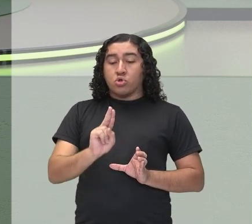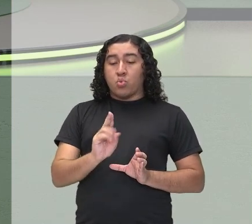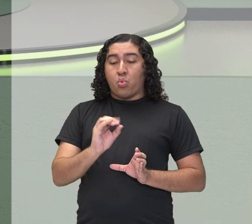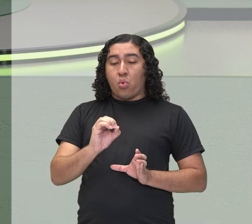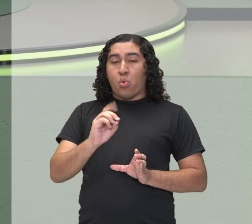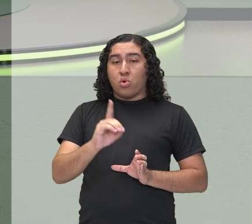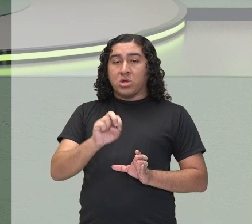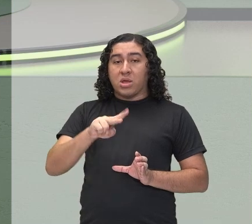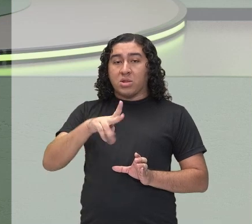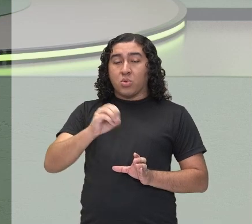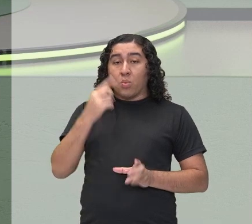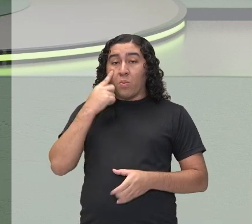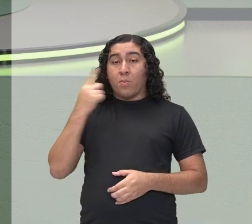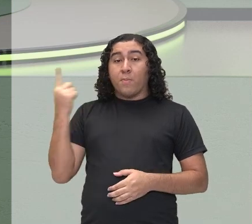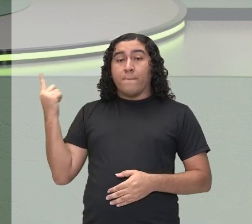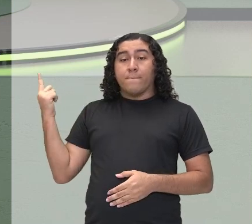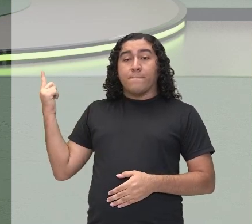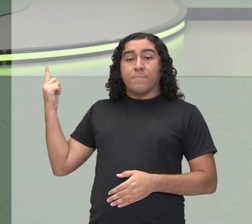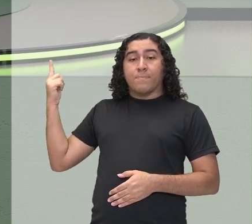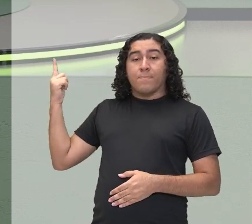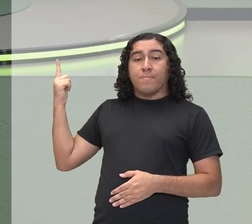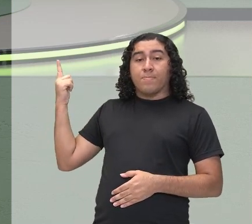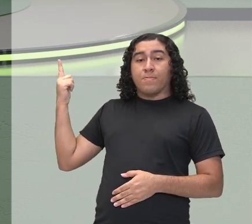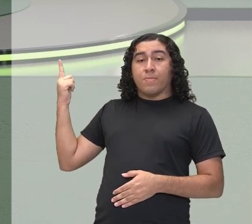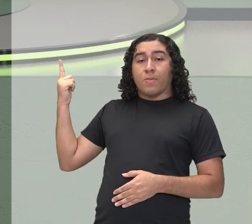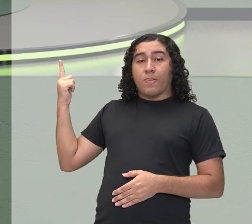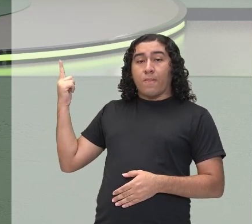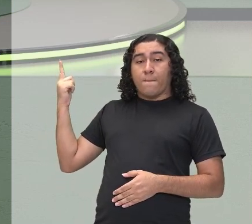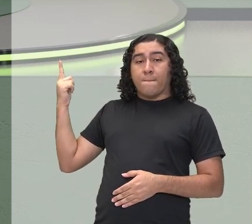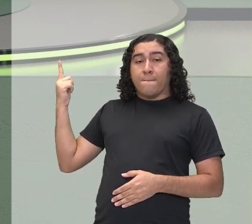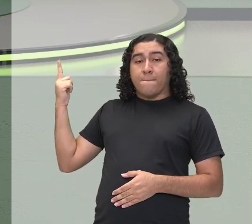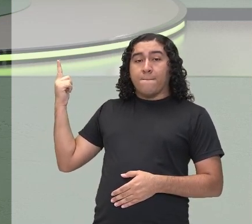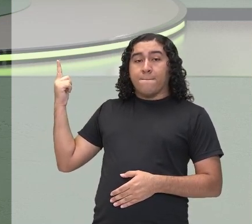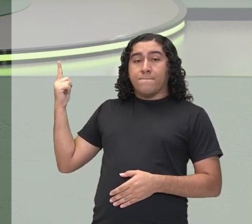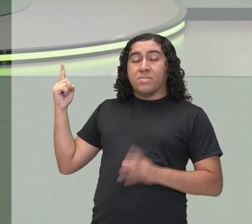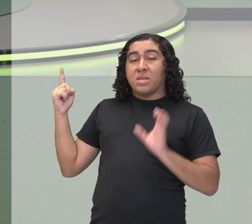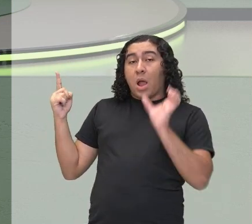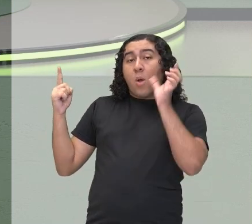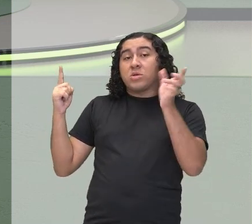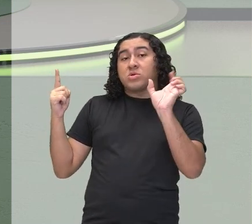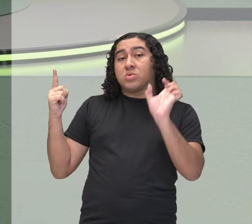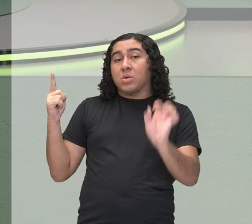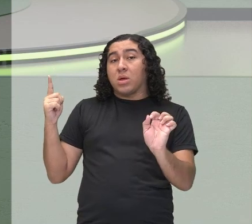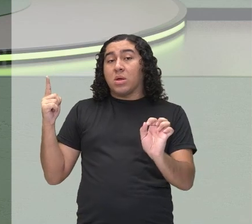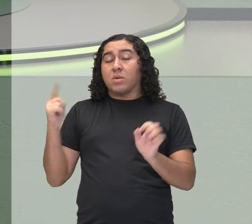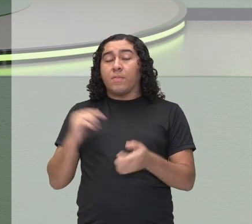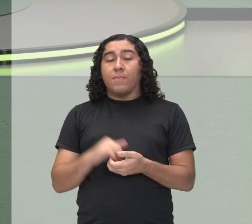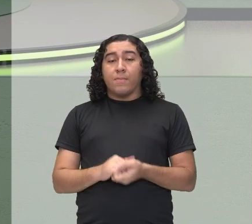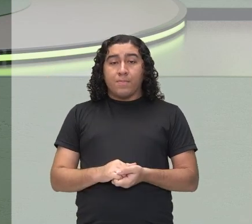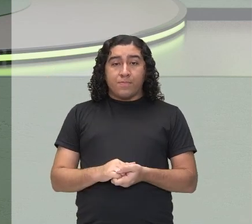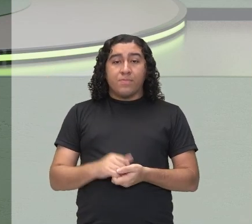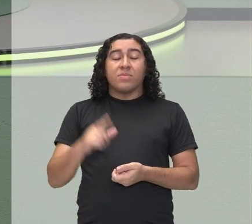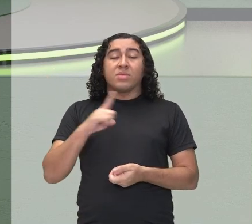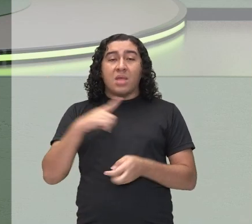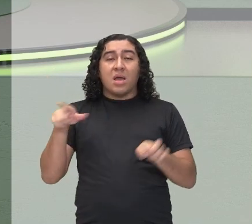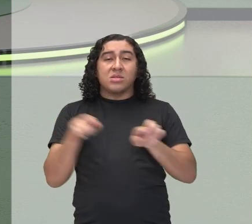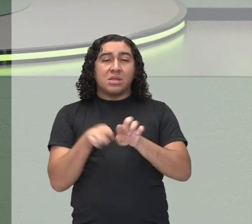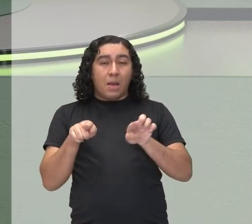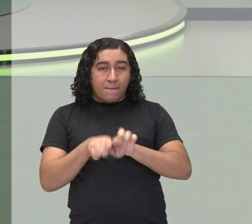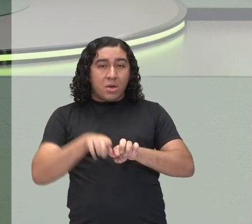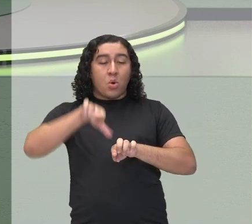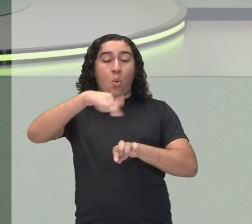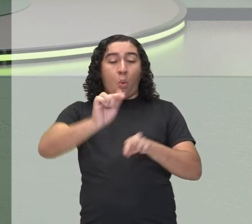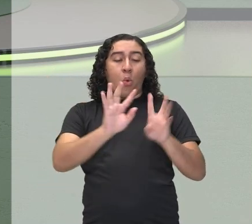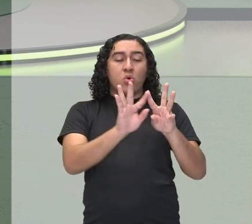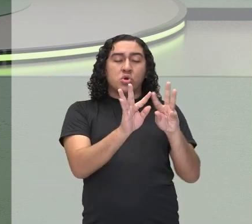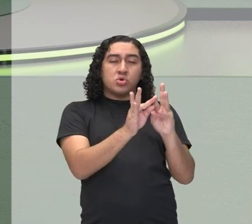né, nesse duodeno, essa região que a gente observa aqui em cima, ocorre também a presença do suco pancreático,